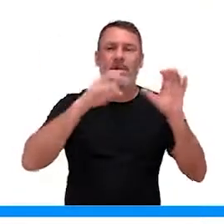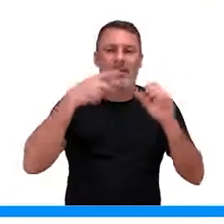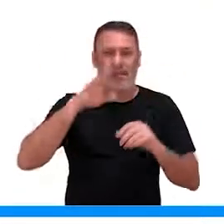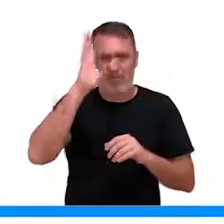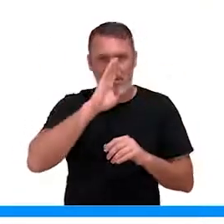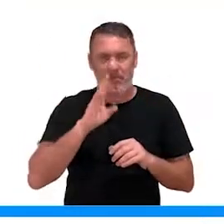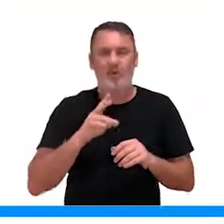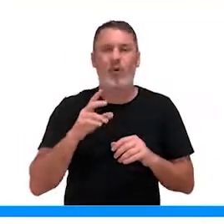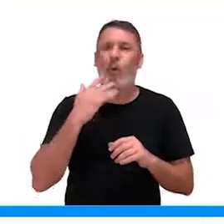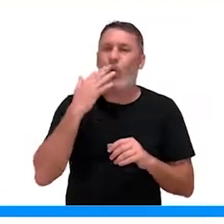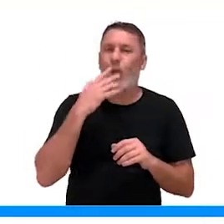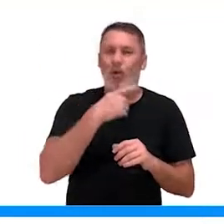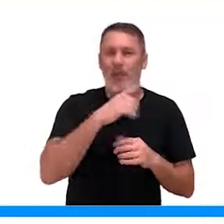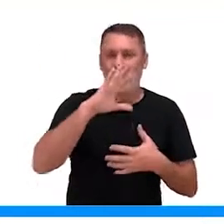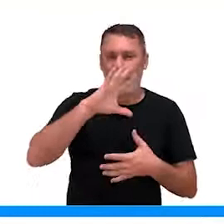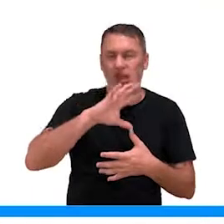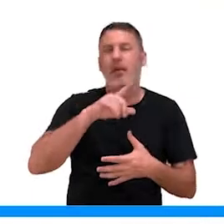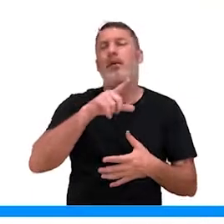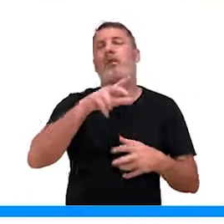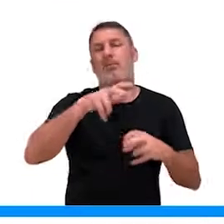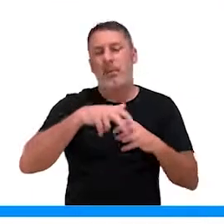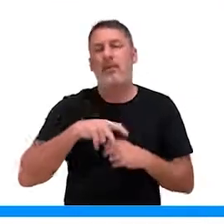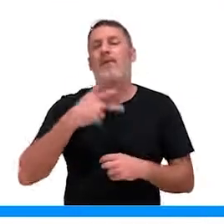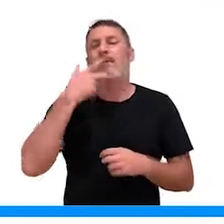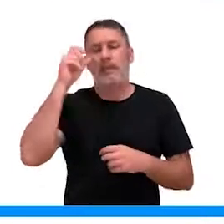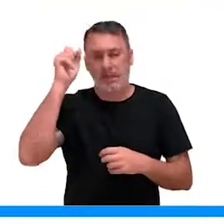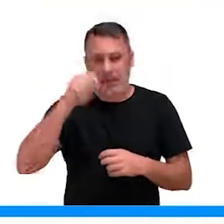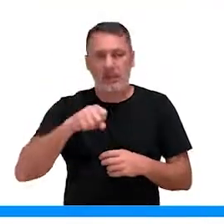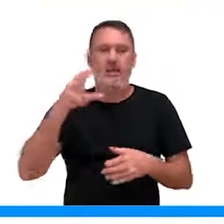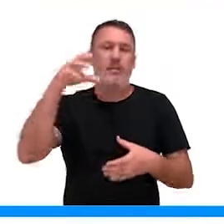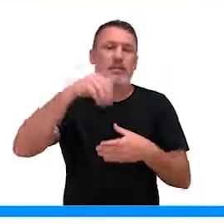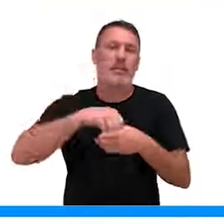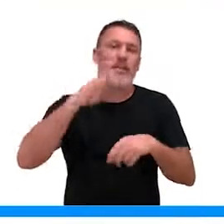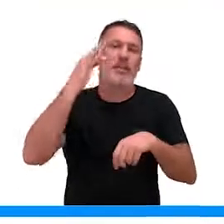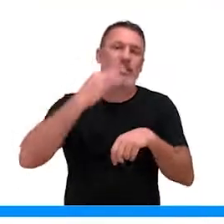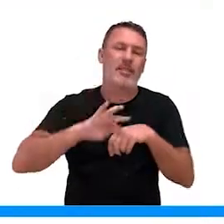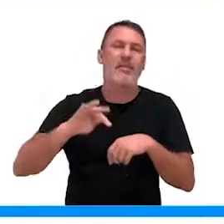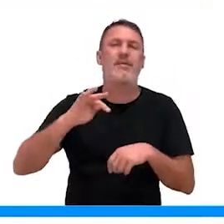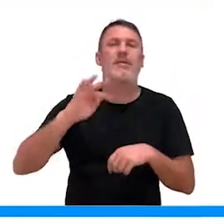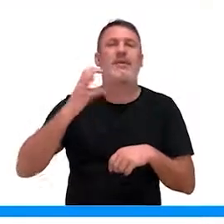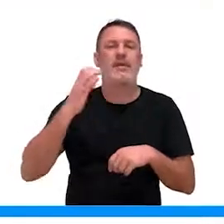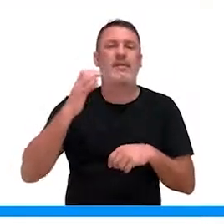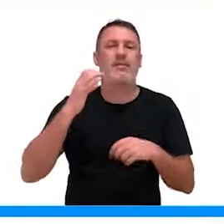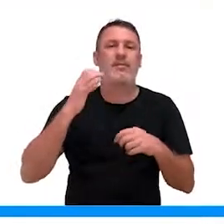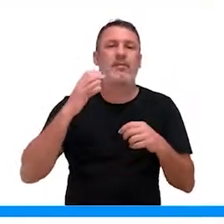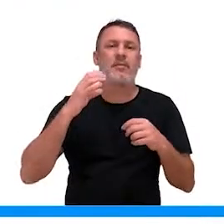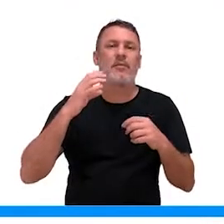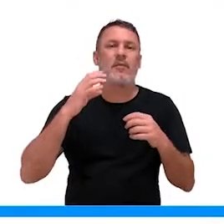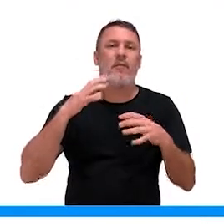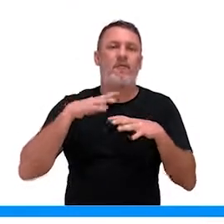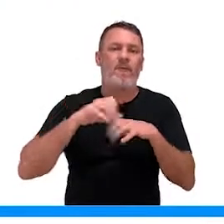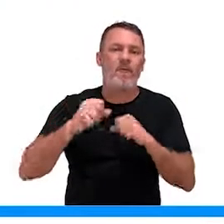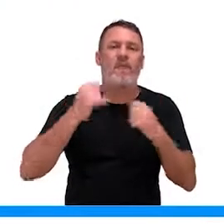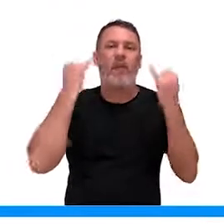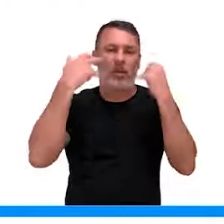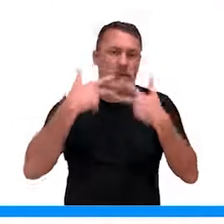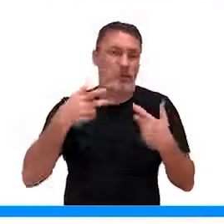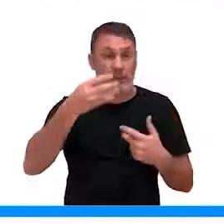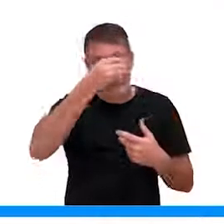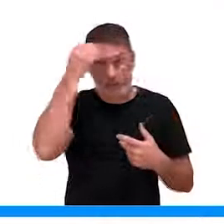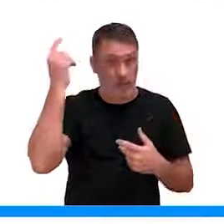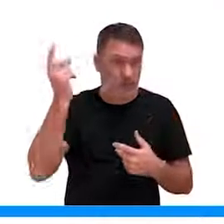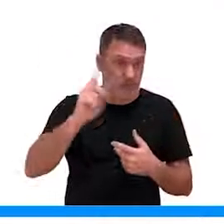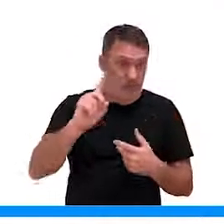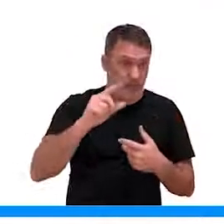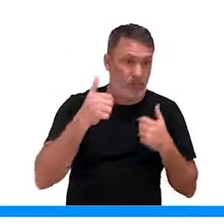Dessa maneira, ele está construindo, sim, o meio técnico, científico e informacional. Não se esqueça disso. Então, para a